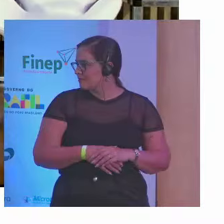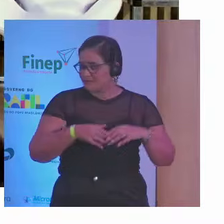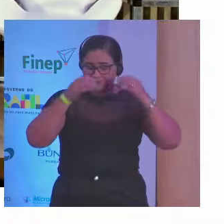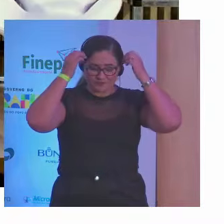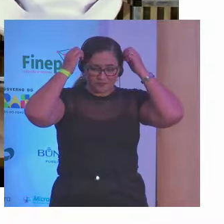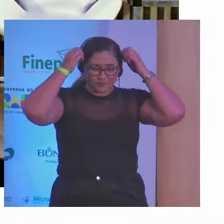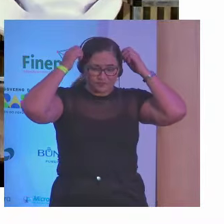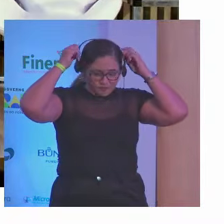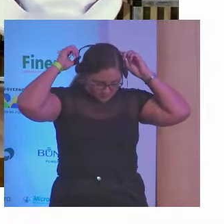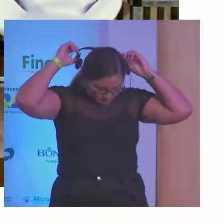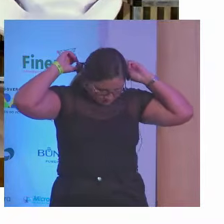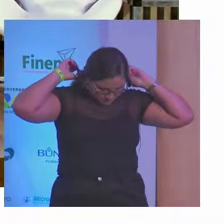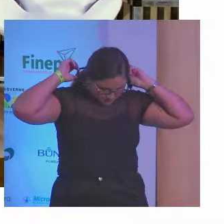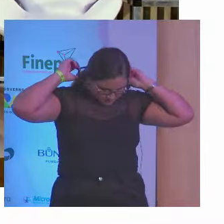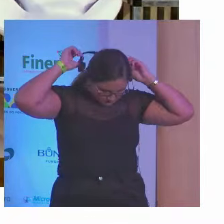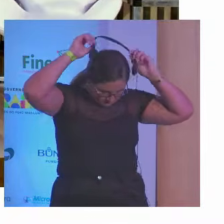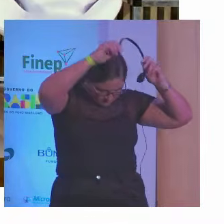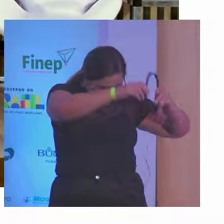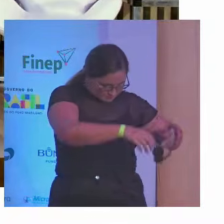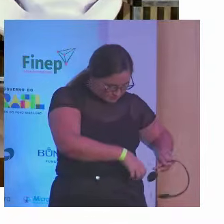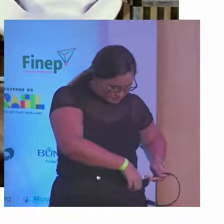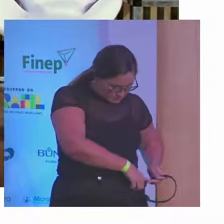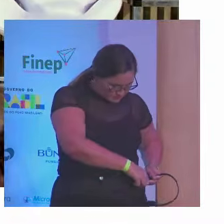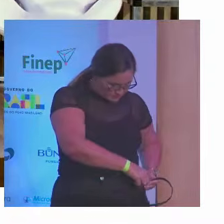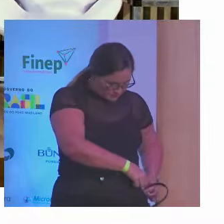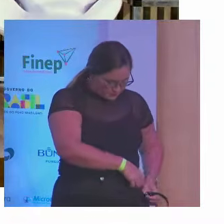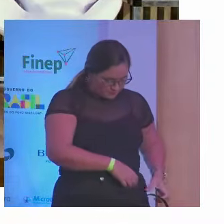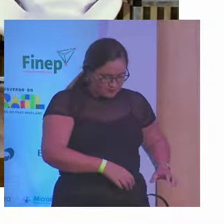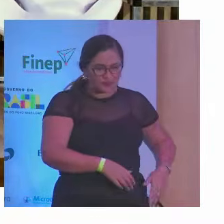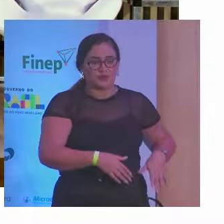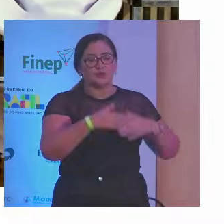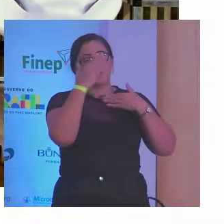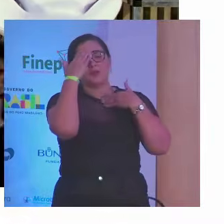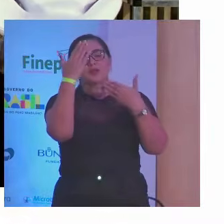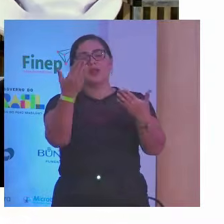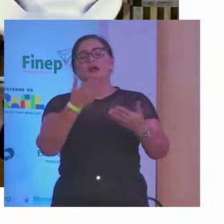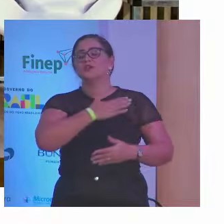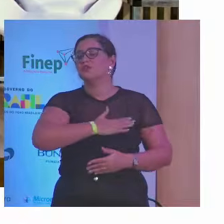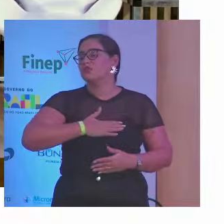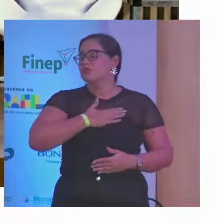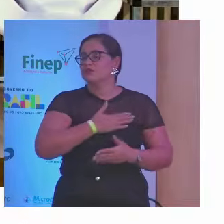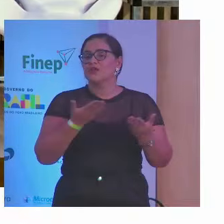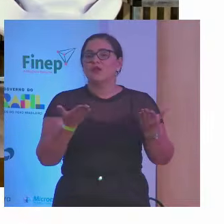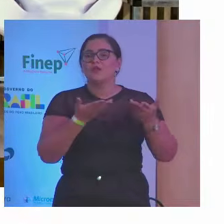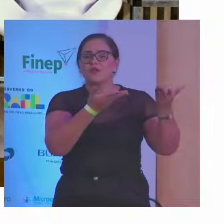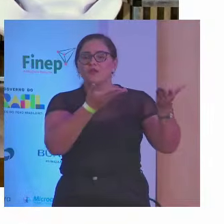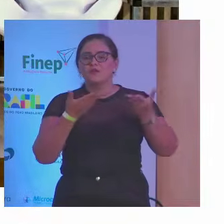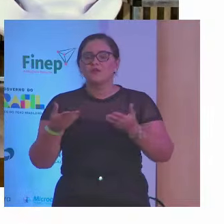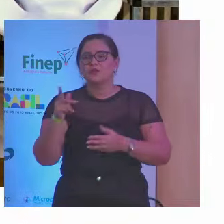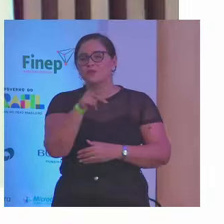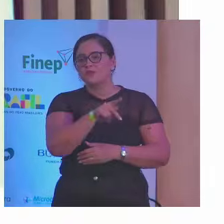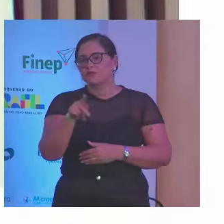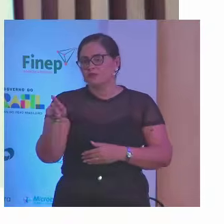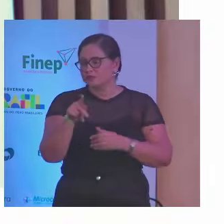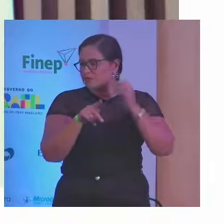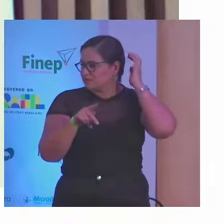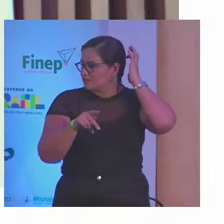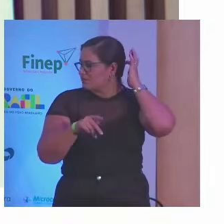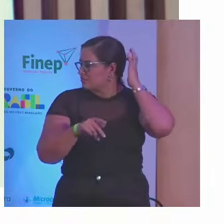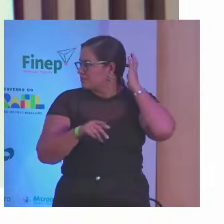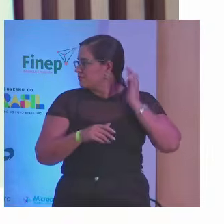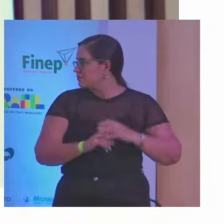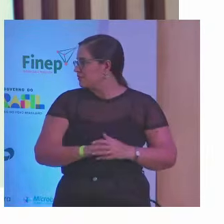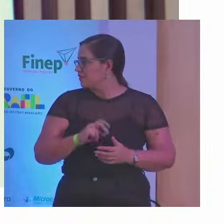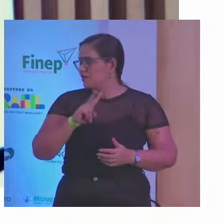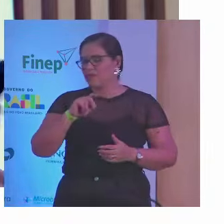Obrigado, Adalberto. Obrigado, professor Pierre. Gostaria agora de convidar o professor Zé Milber, da FURG, que